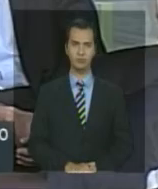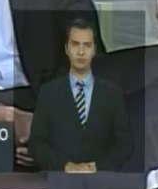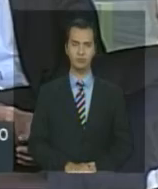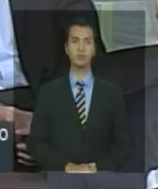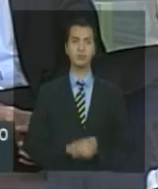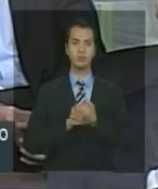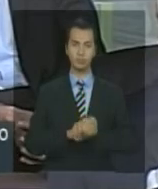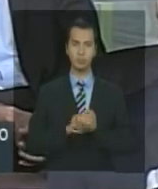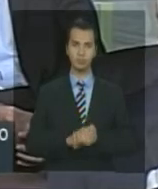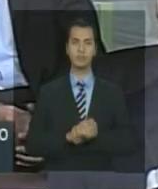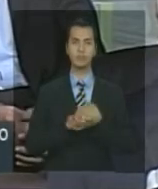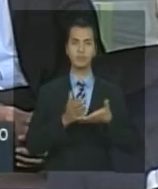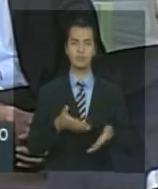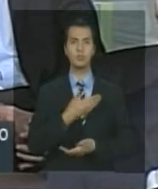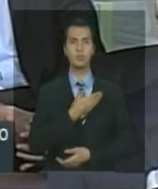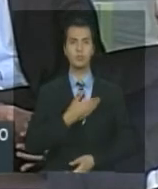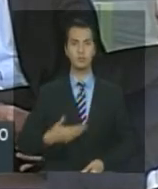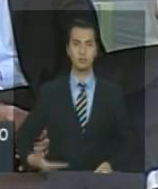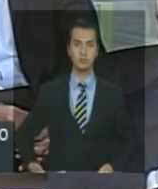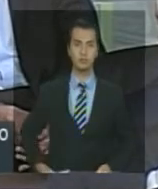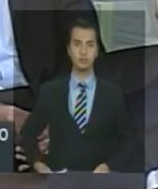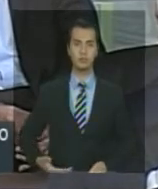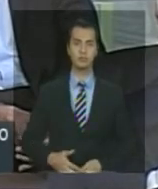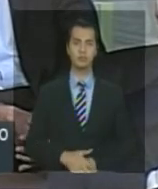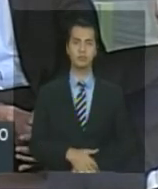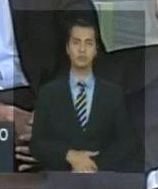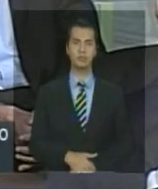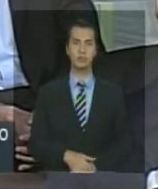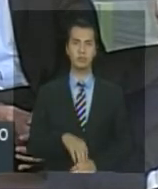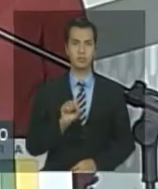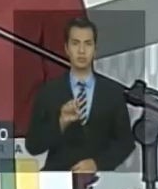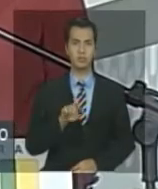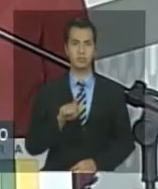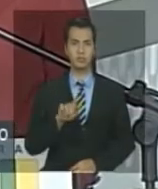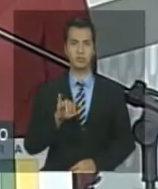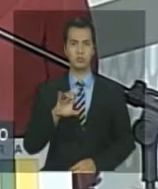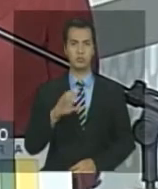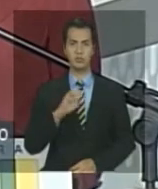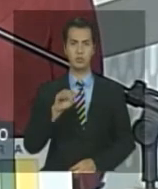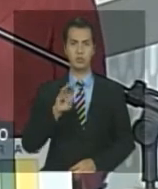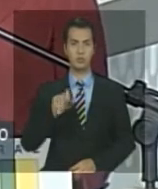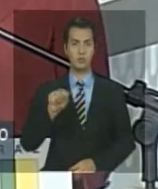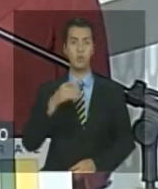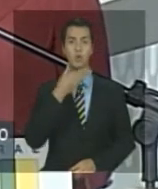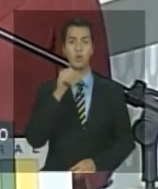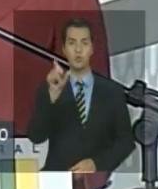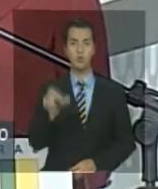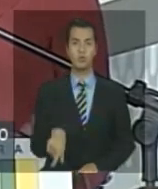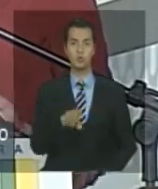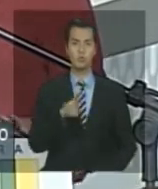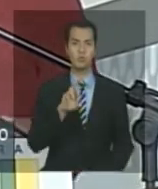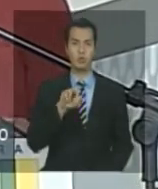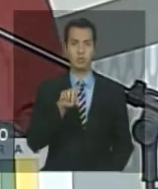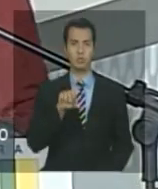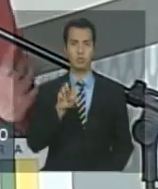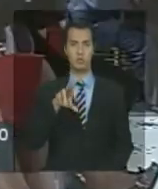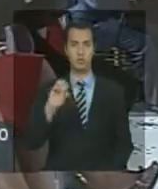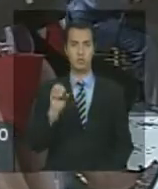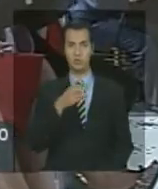do governo do Sérgio Cabral, o Rodrigo Neves, que é